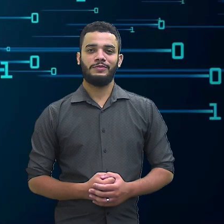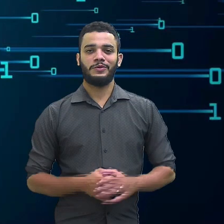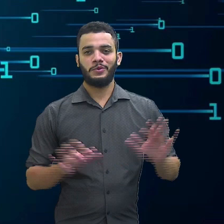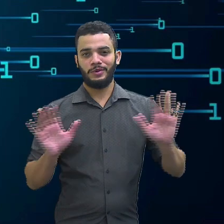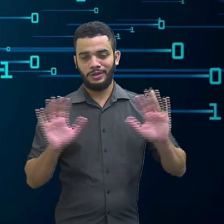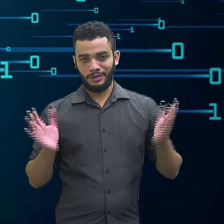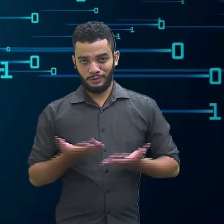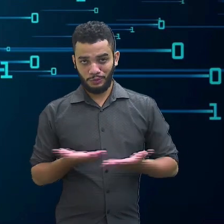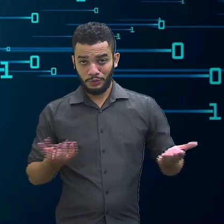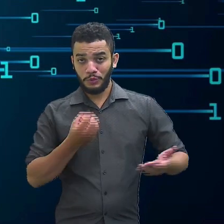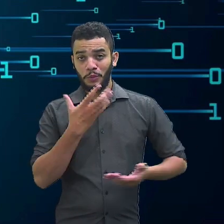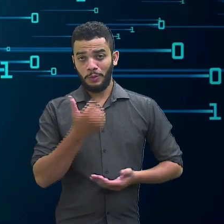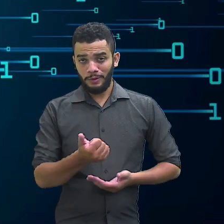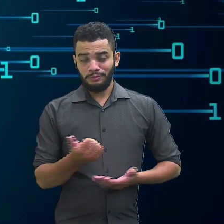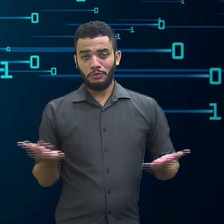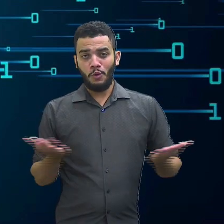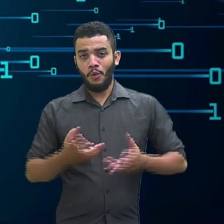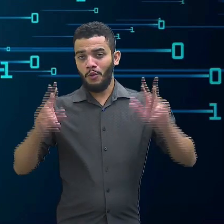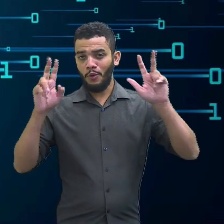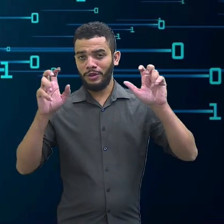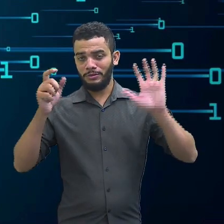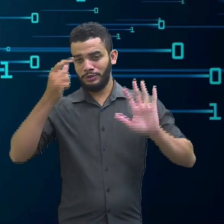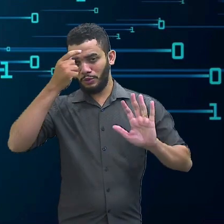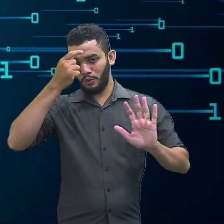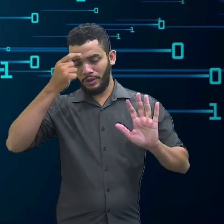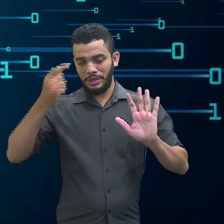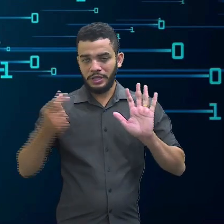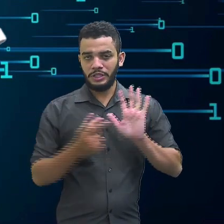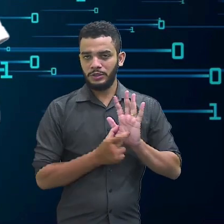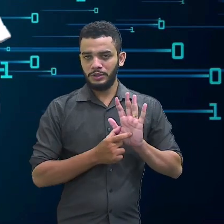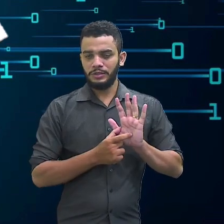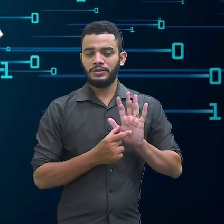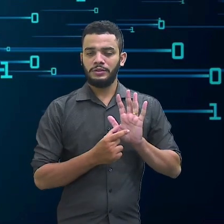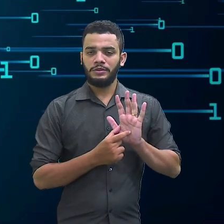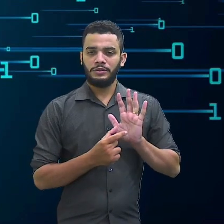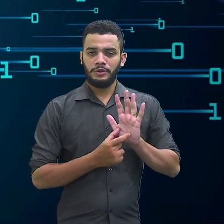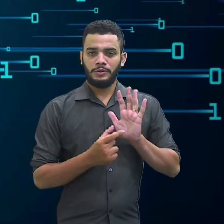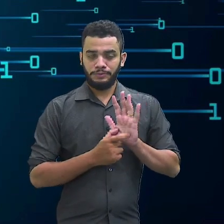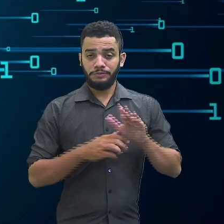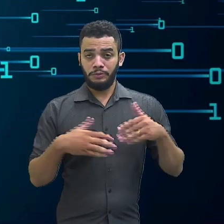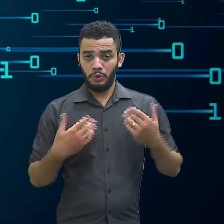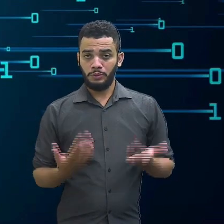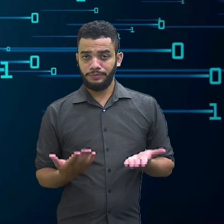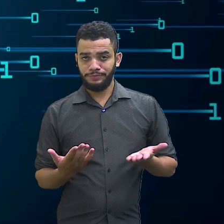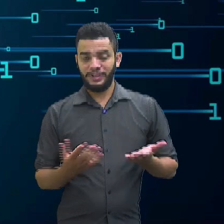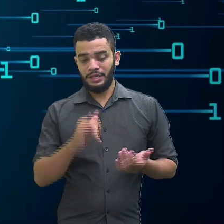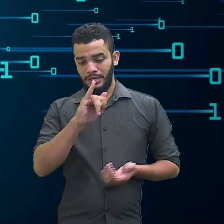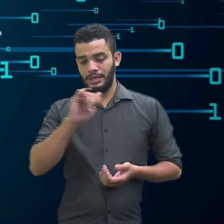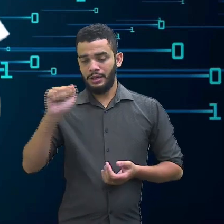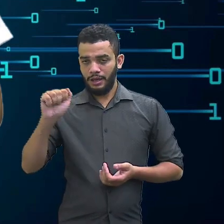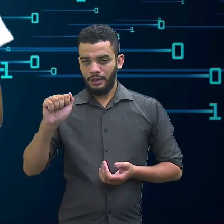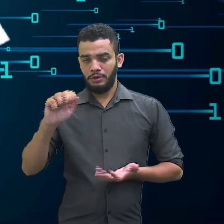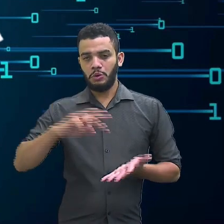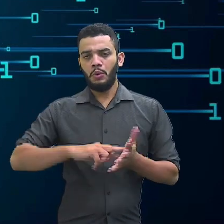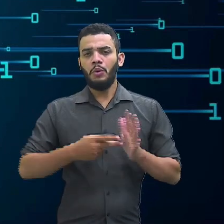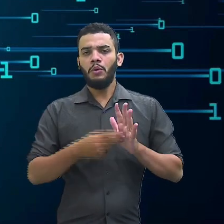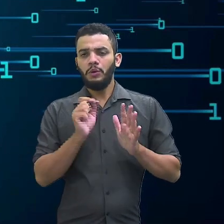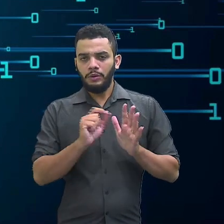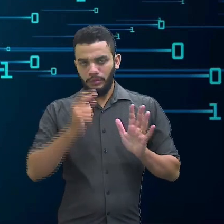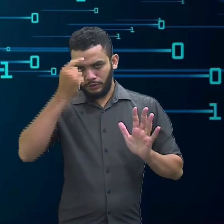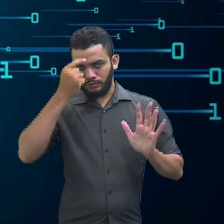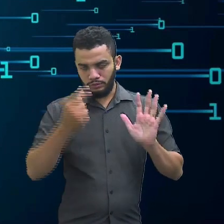Oi, pessoal! Hoje conversaremos sobre a inteligência artificial. Para começar, a IA envolve um agrupamento de